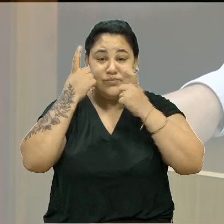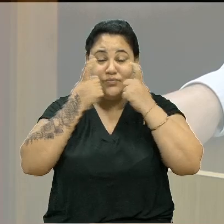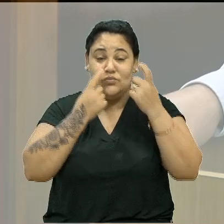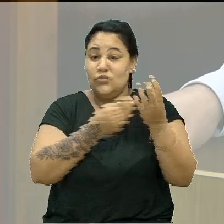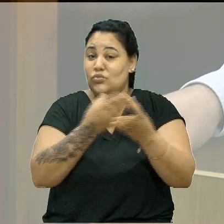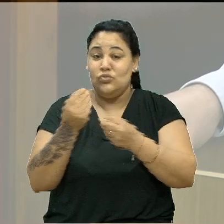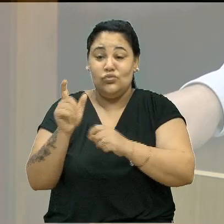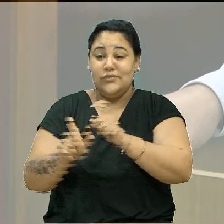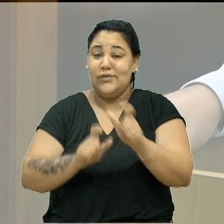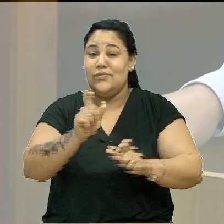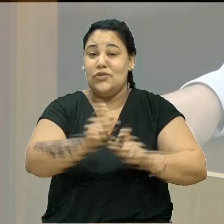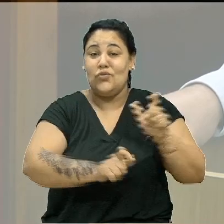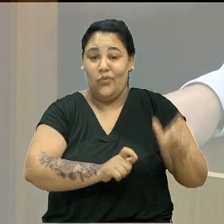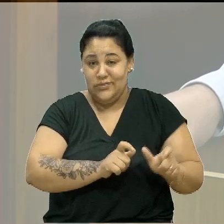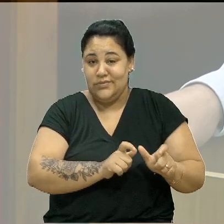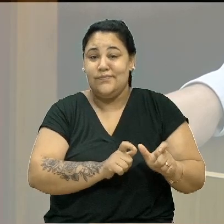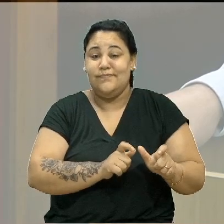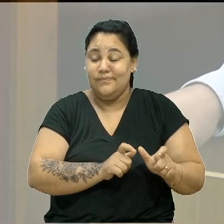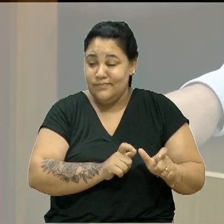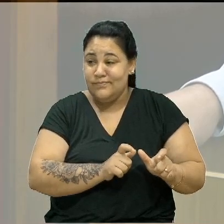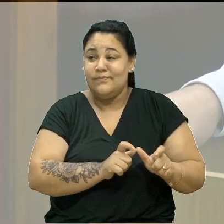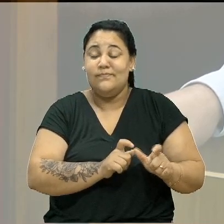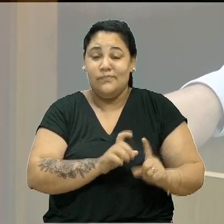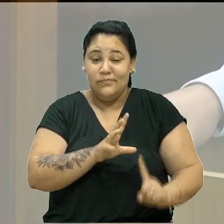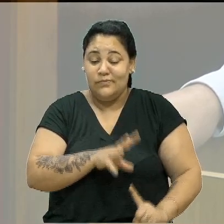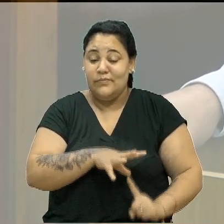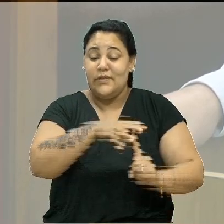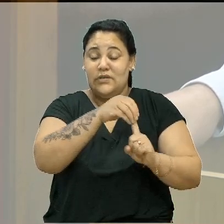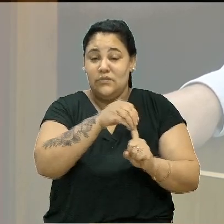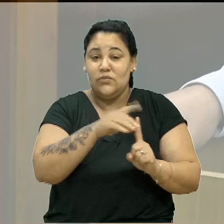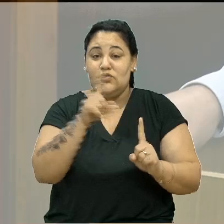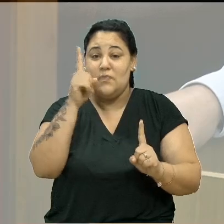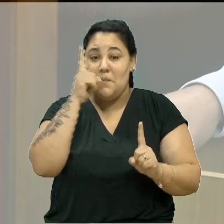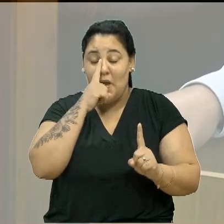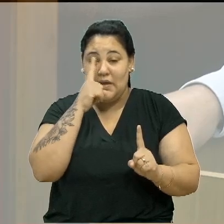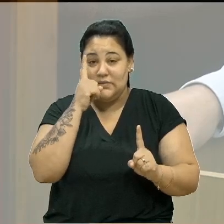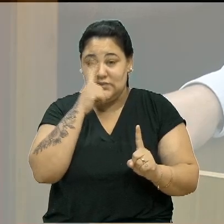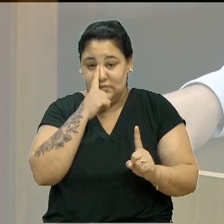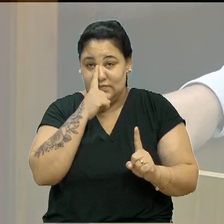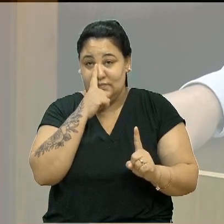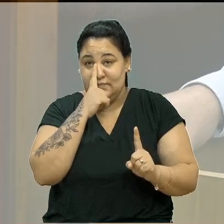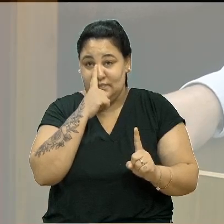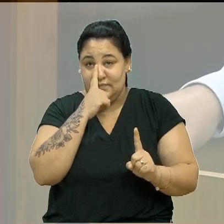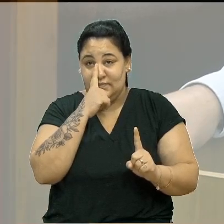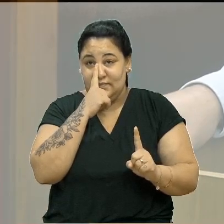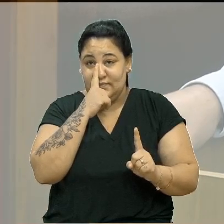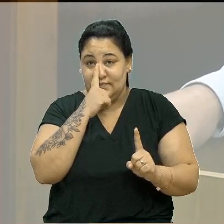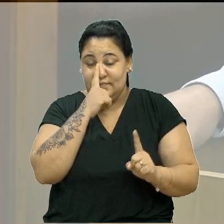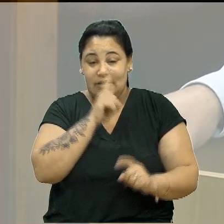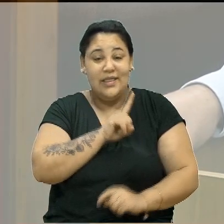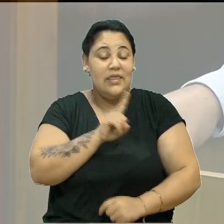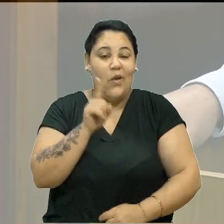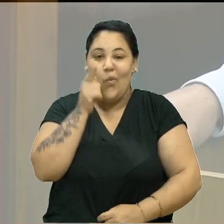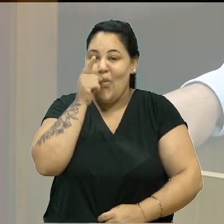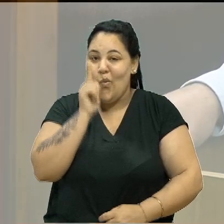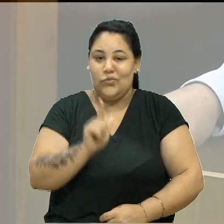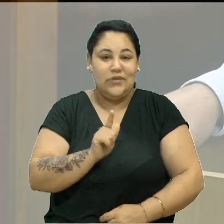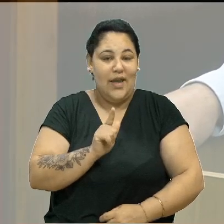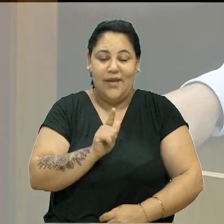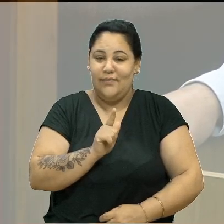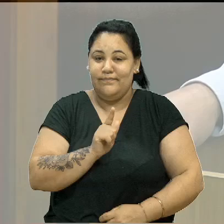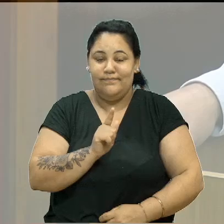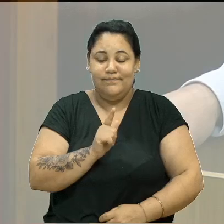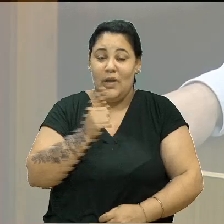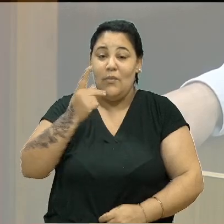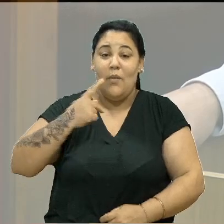muitas pessoas, principalmente mães que não conseguem uma política